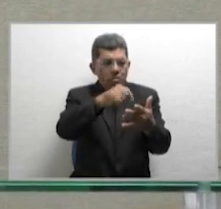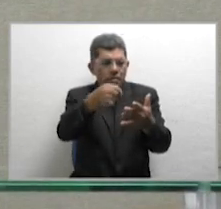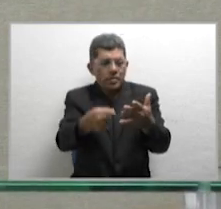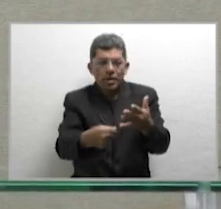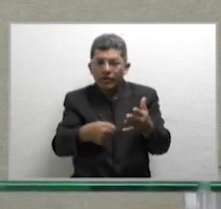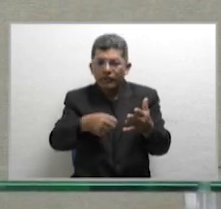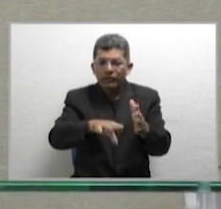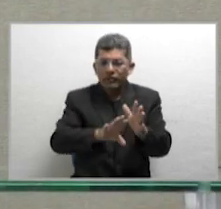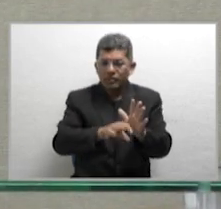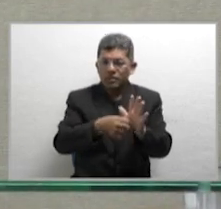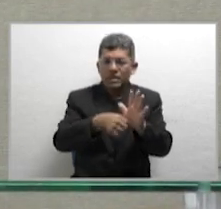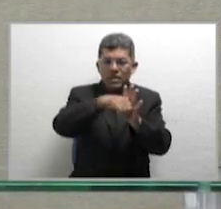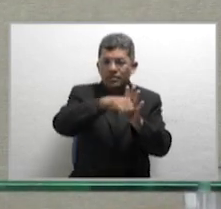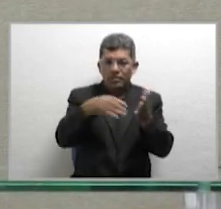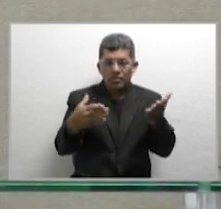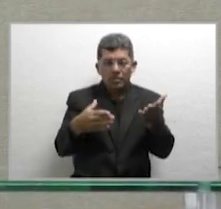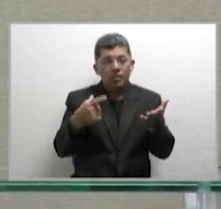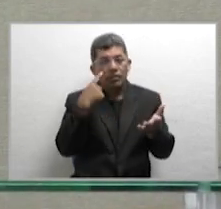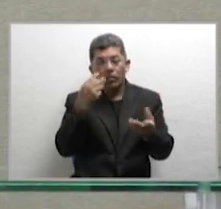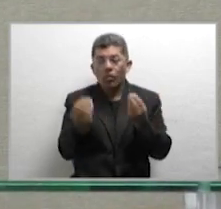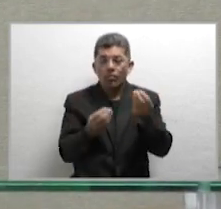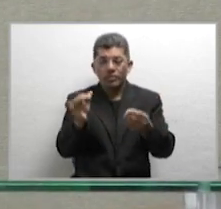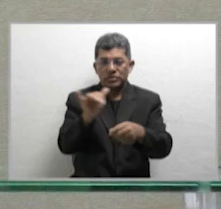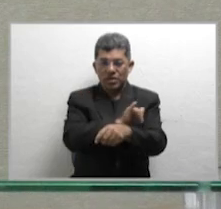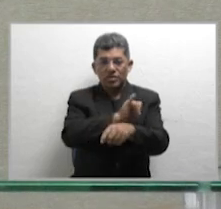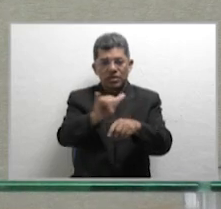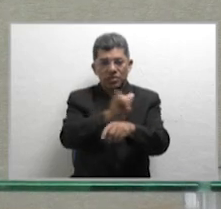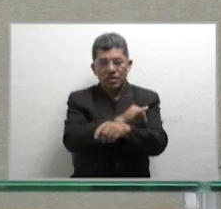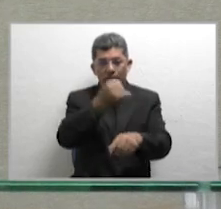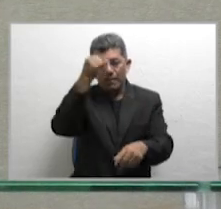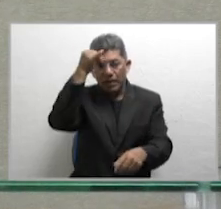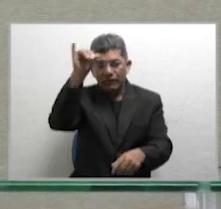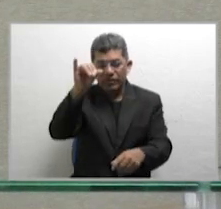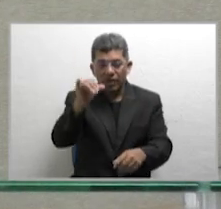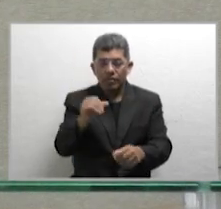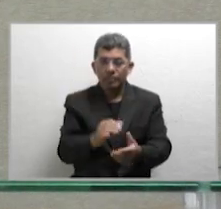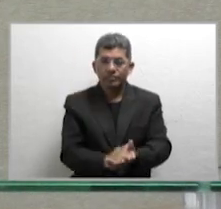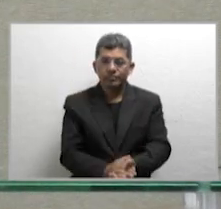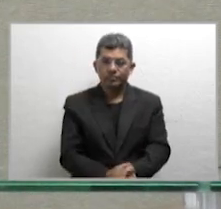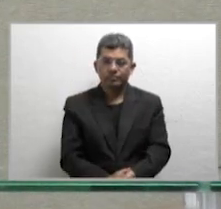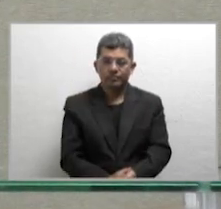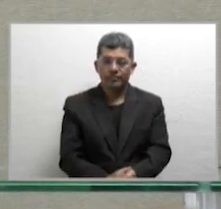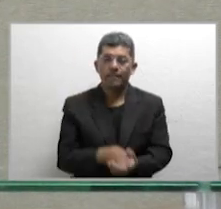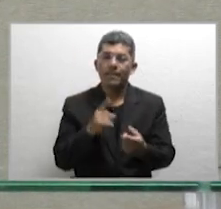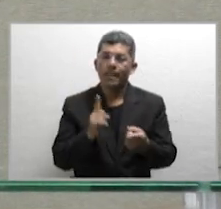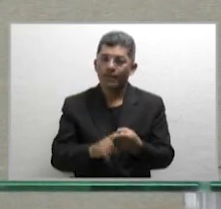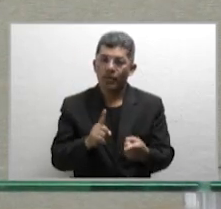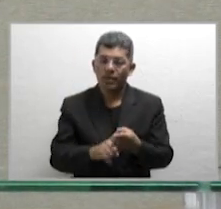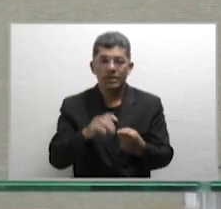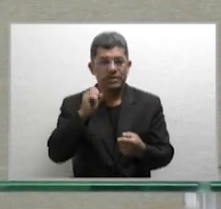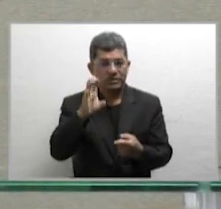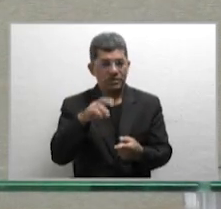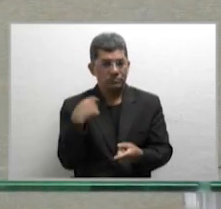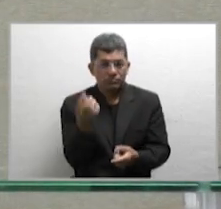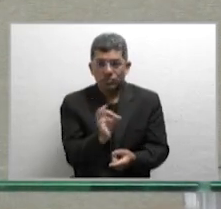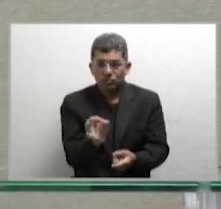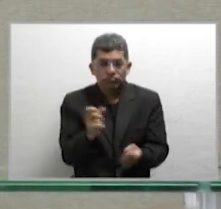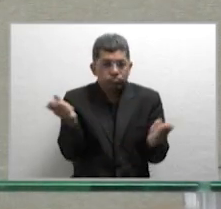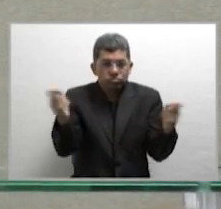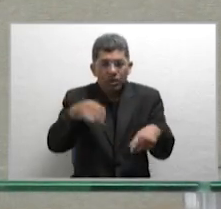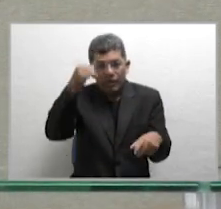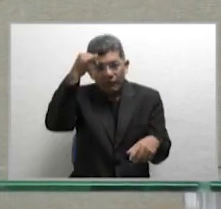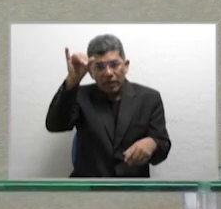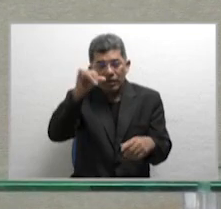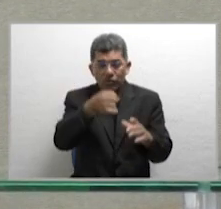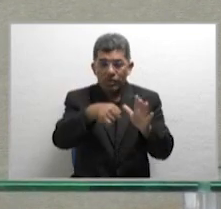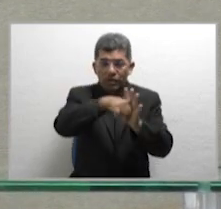esses indicadores e, principalmente, a estratégia que está por detrás deles, porque, se nós não conseguirmos impedir que o